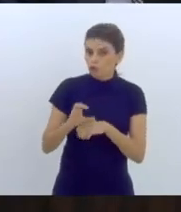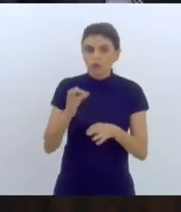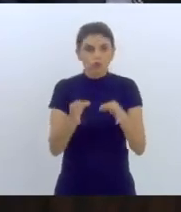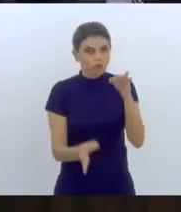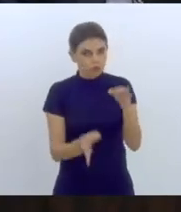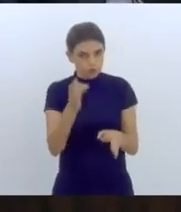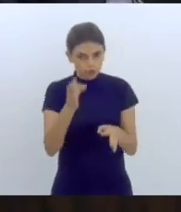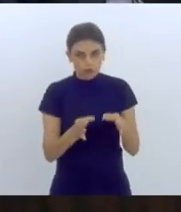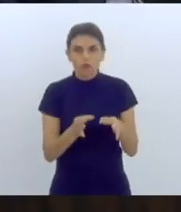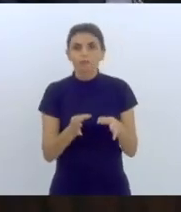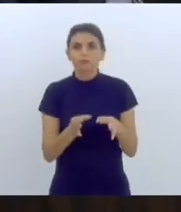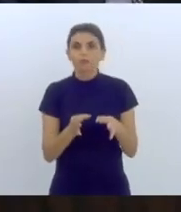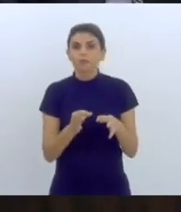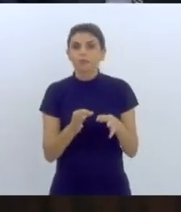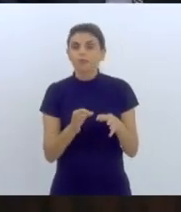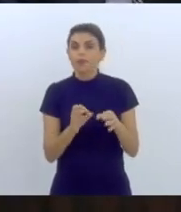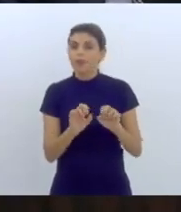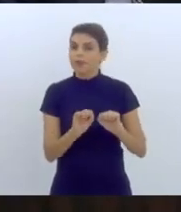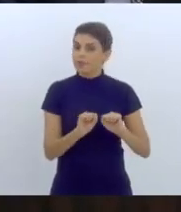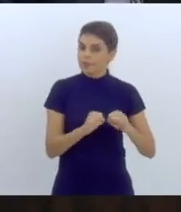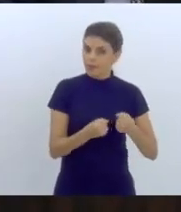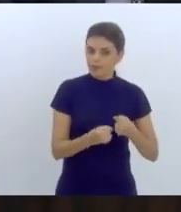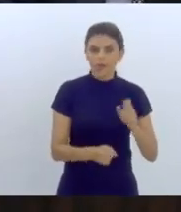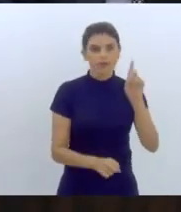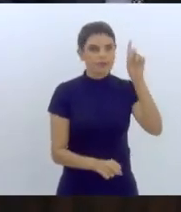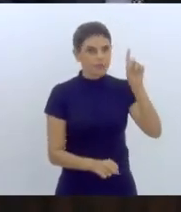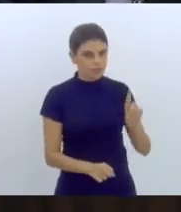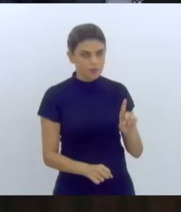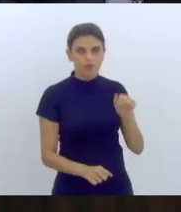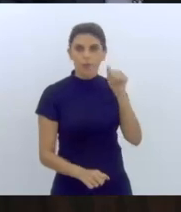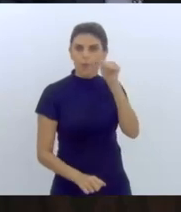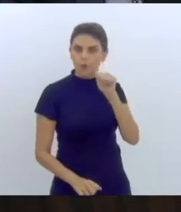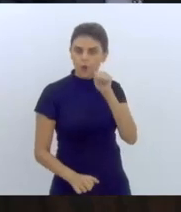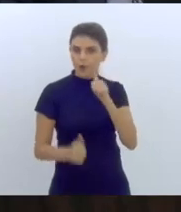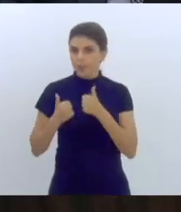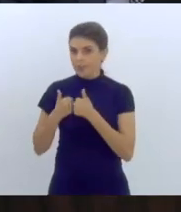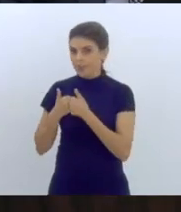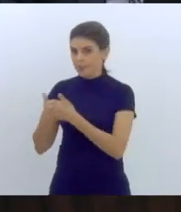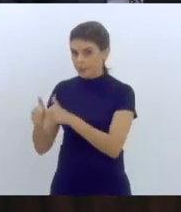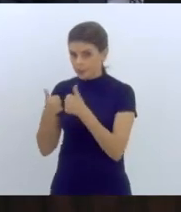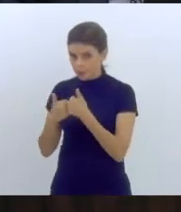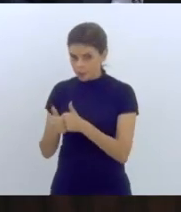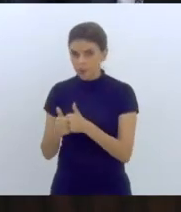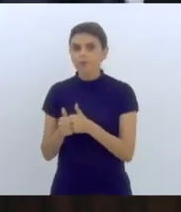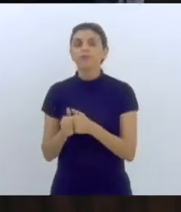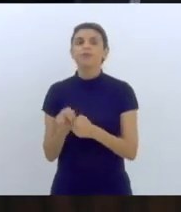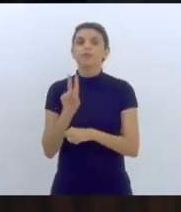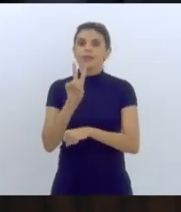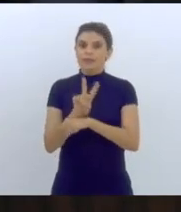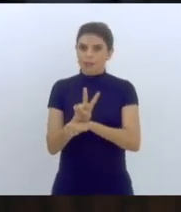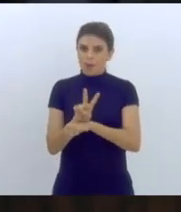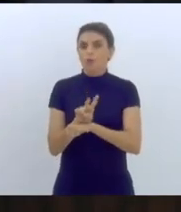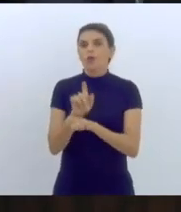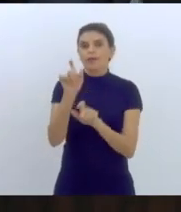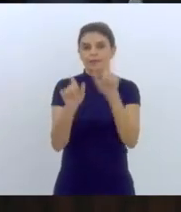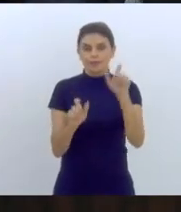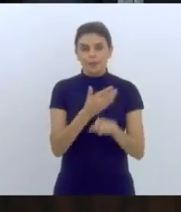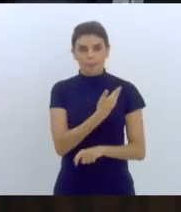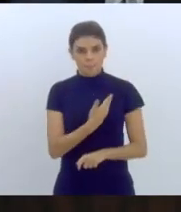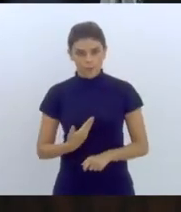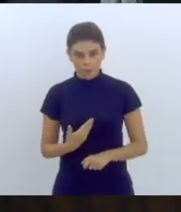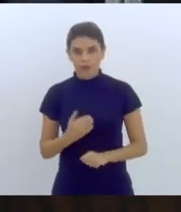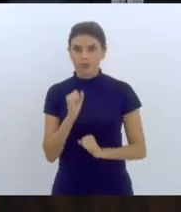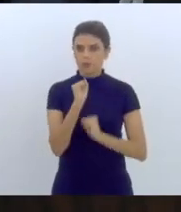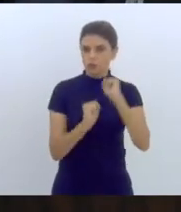Defesa dos Direitos da Mulher, de Transportes, de Segurança Pública e Assuntos de Polícia, de Economia, Indústria e Comércio e